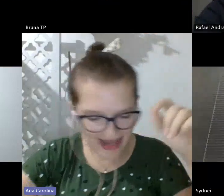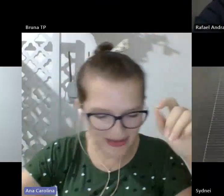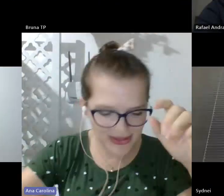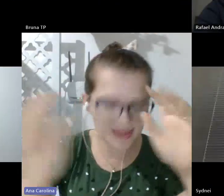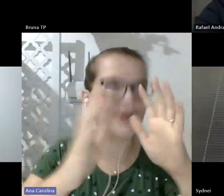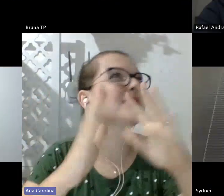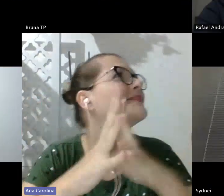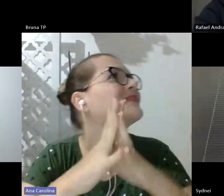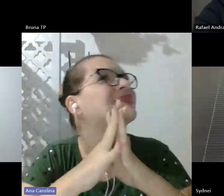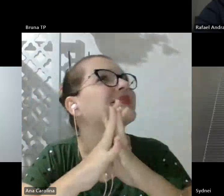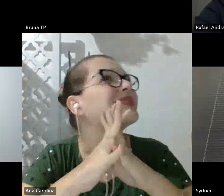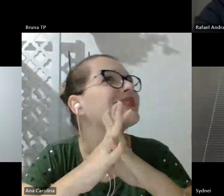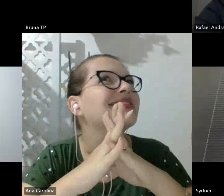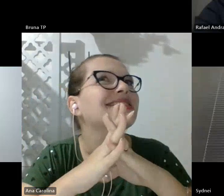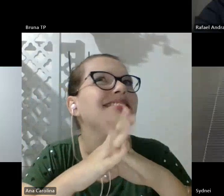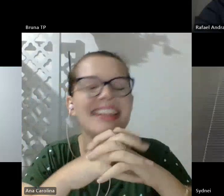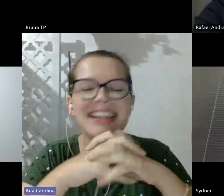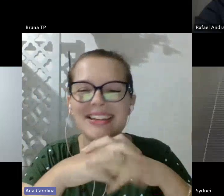Tá,